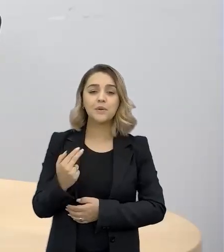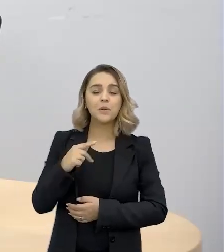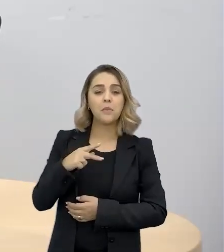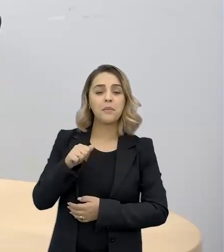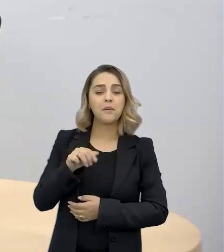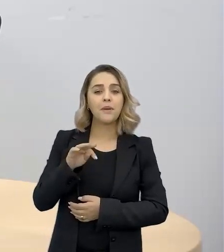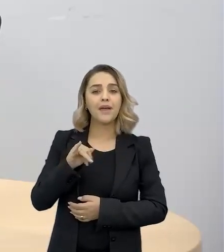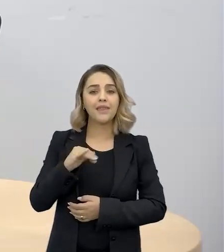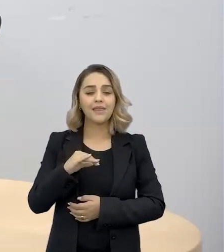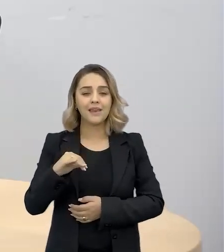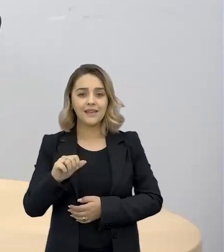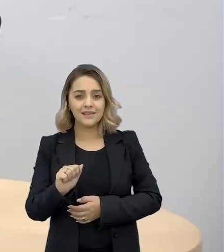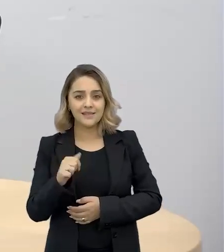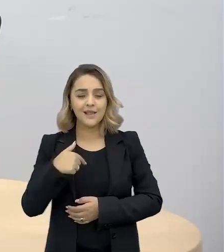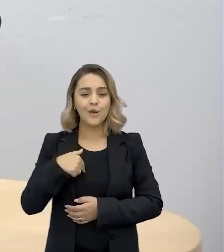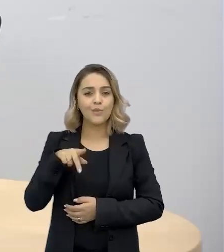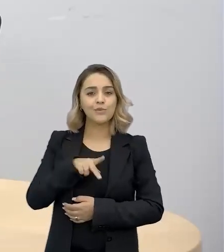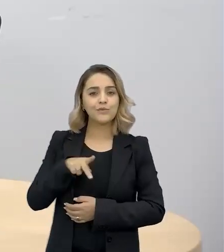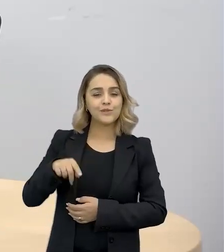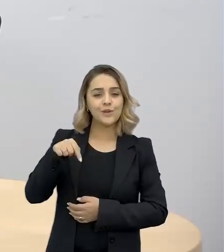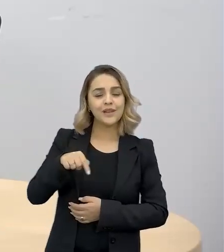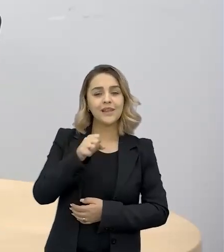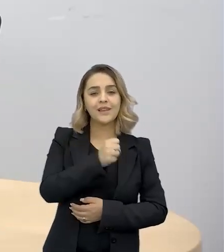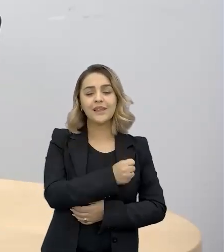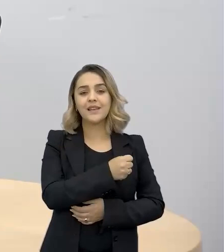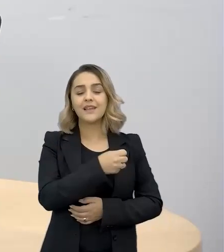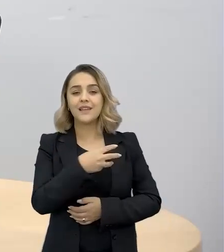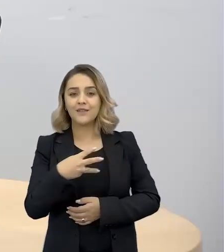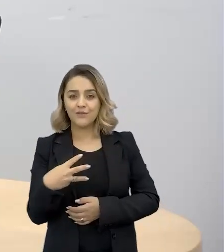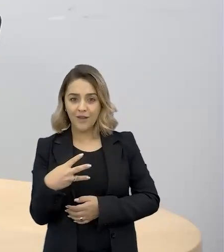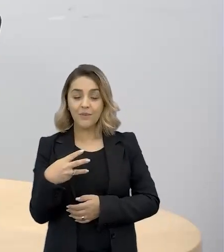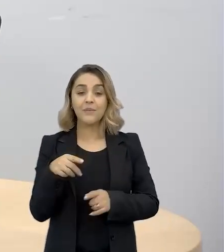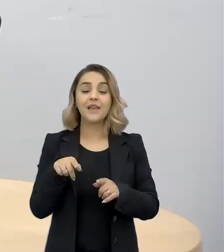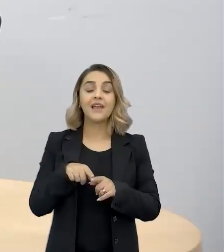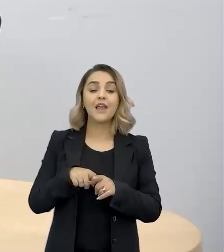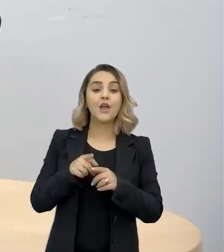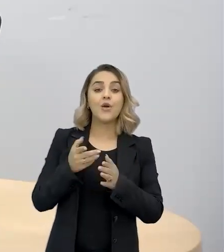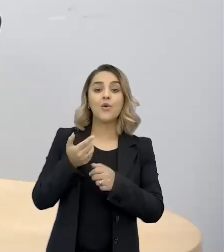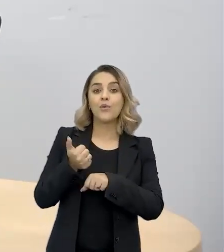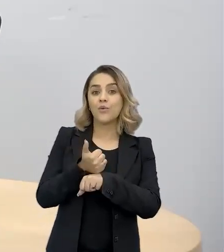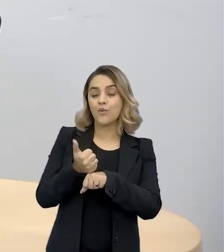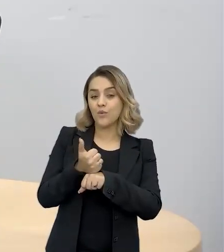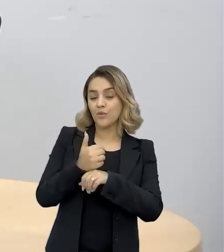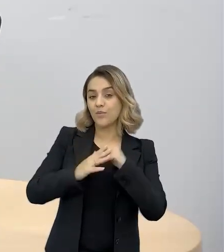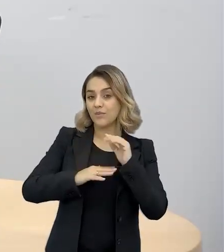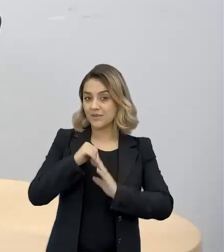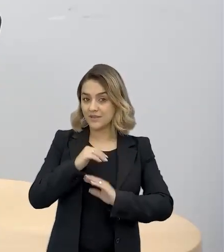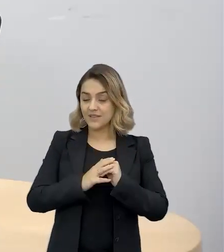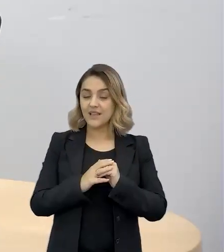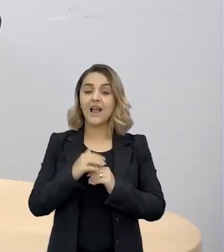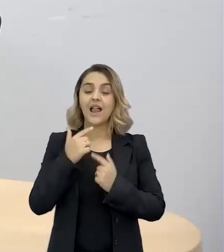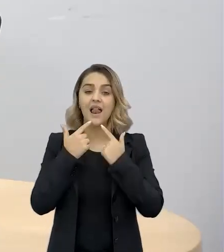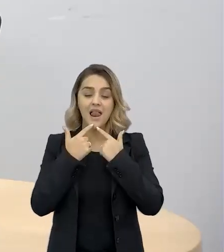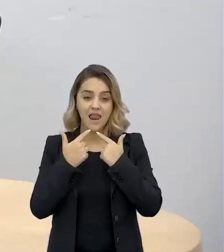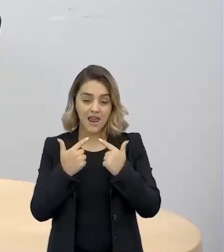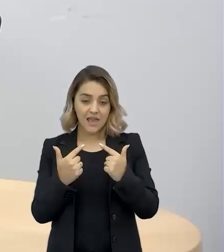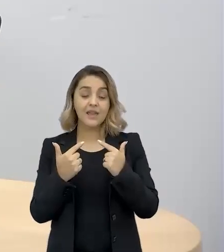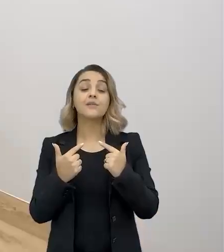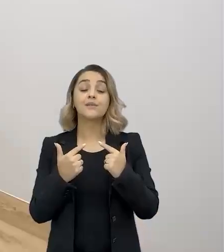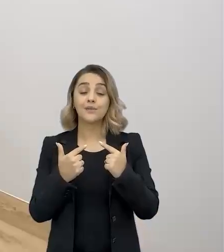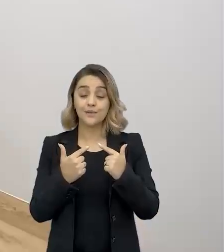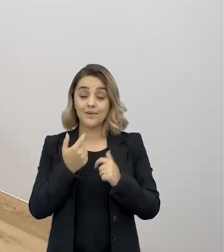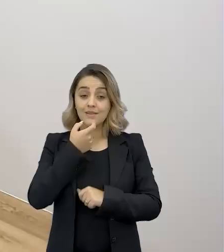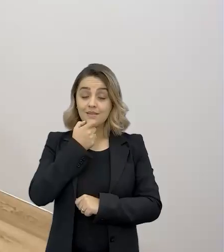Patrícia, formadora aqui da EFAP, especialista em língua inglesa e língua portuguesa.